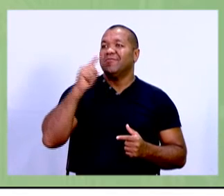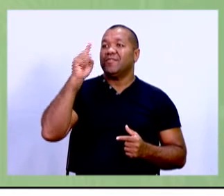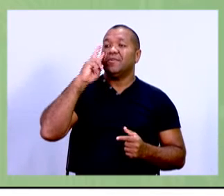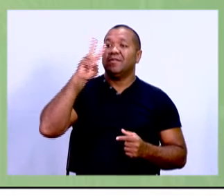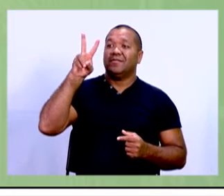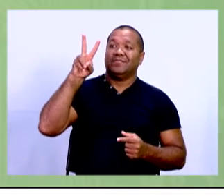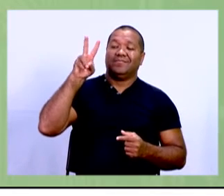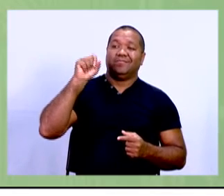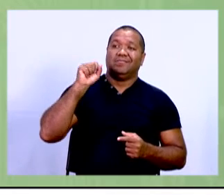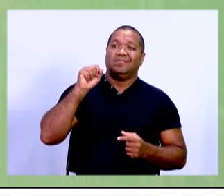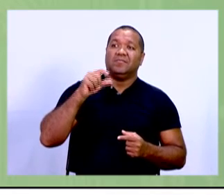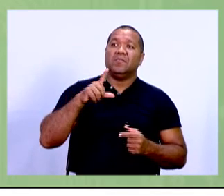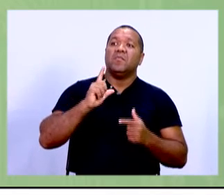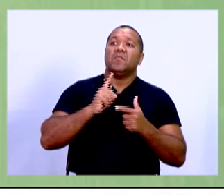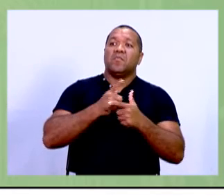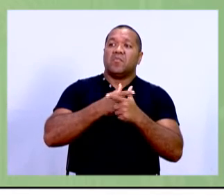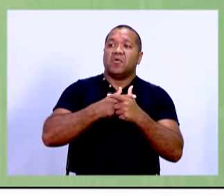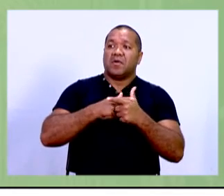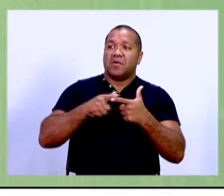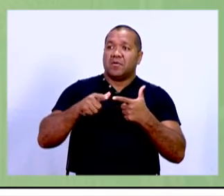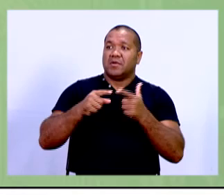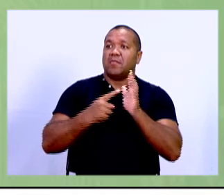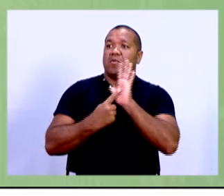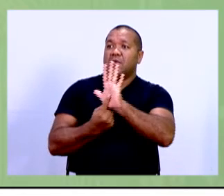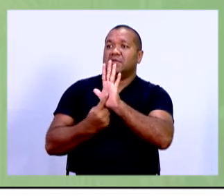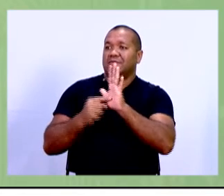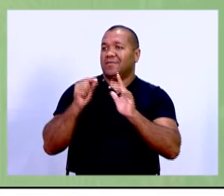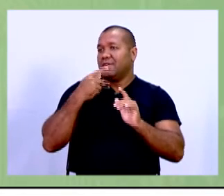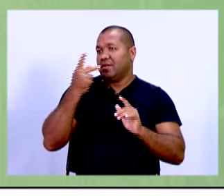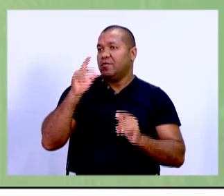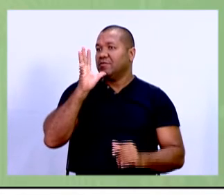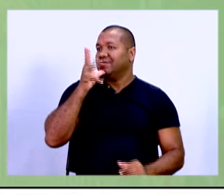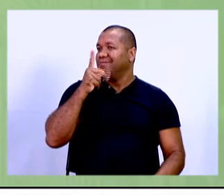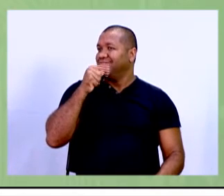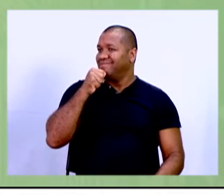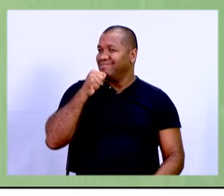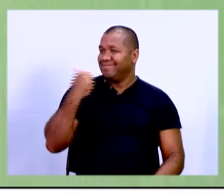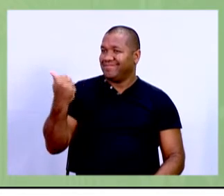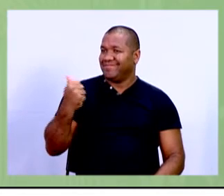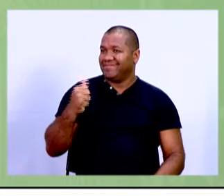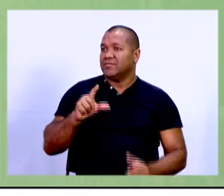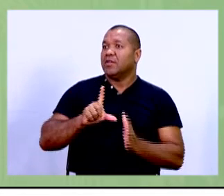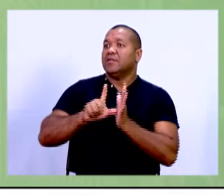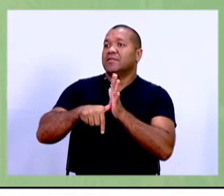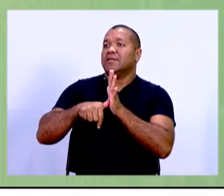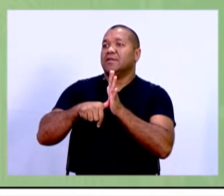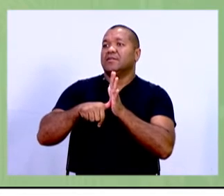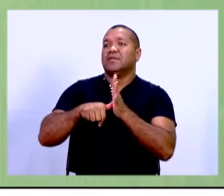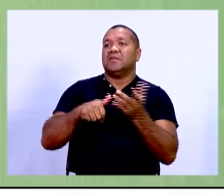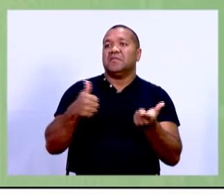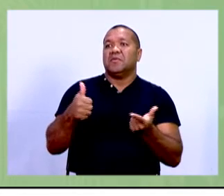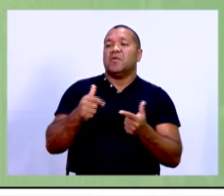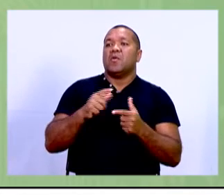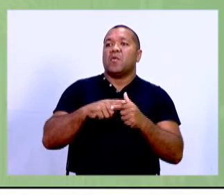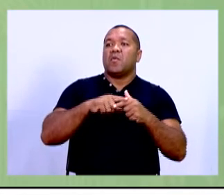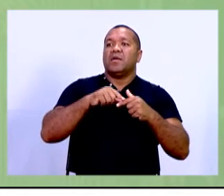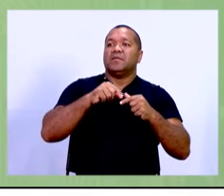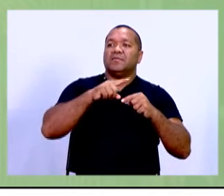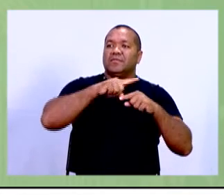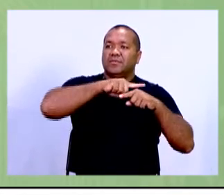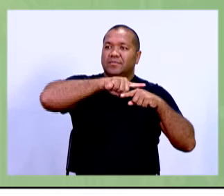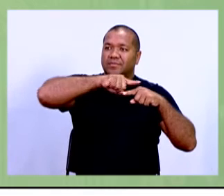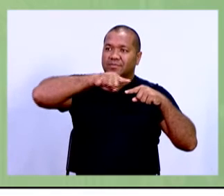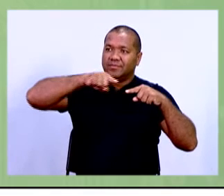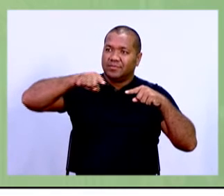meu gráfico já diz, ó, você está atrasado. Quando essa linha vermelha passa dessa linha padrão aqui, ó,